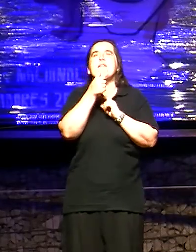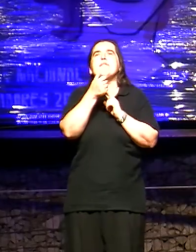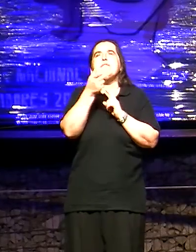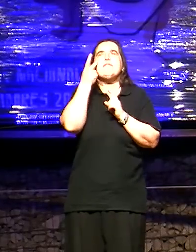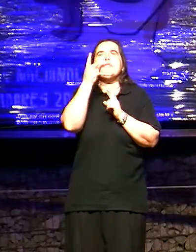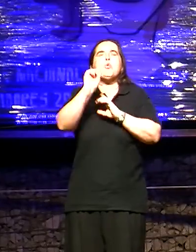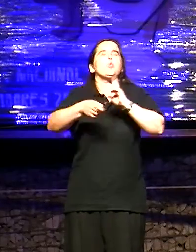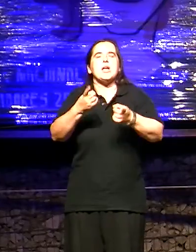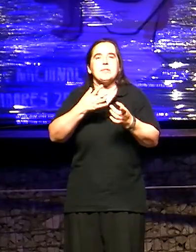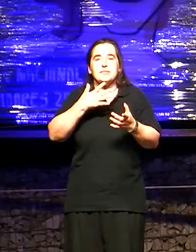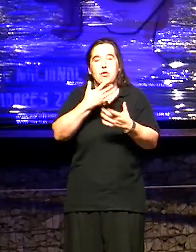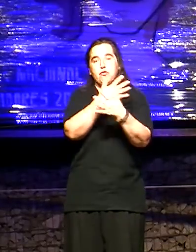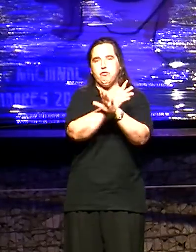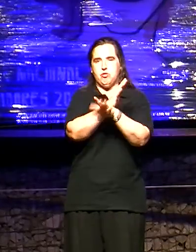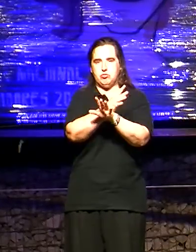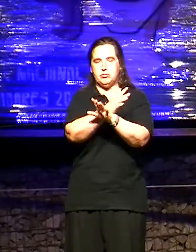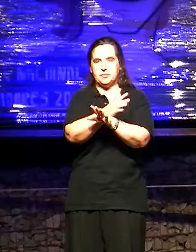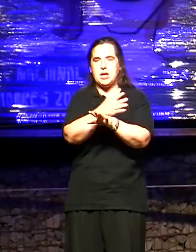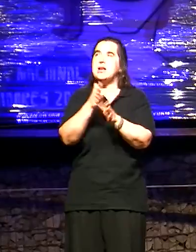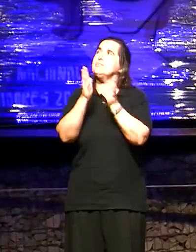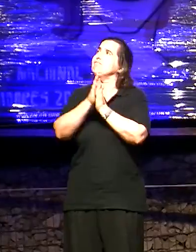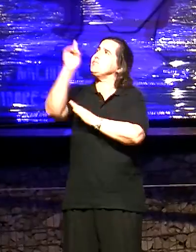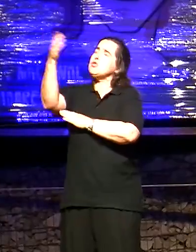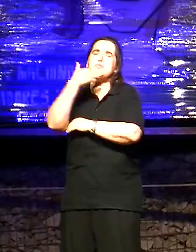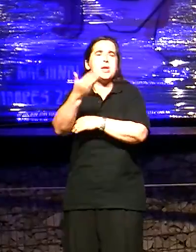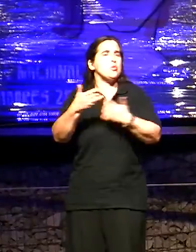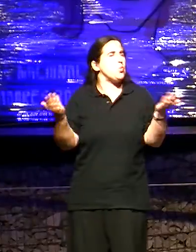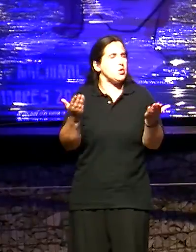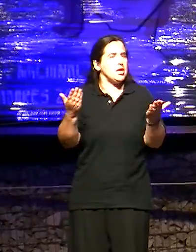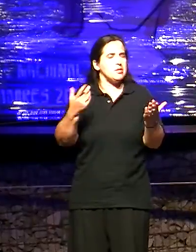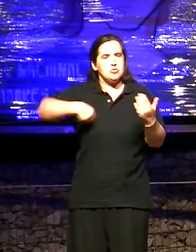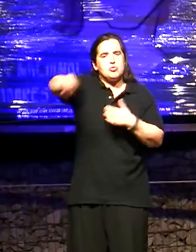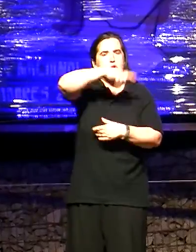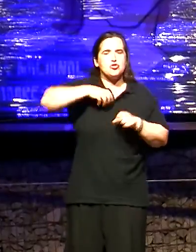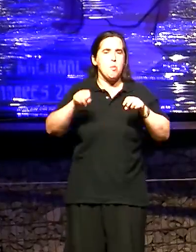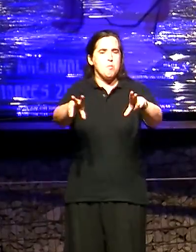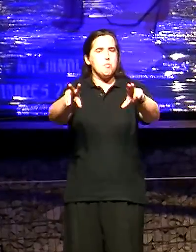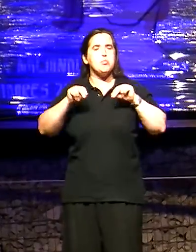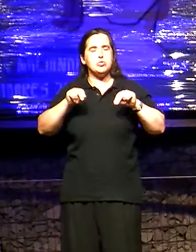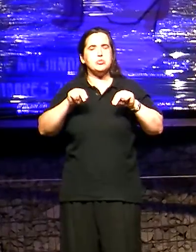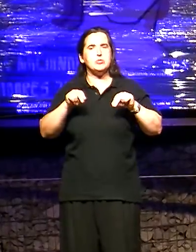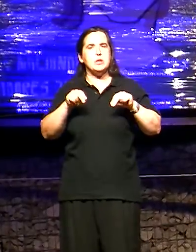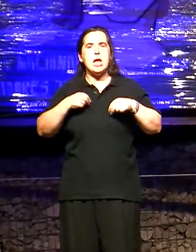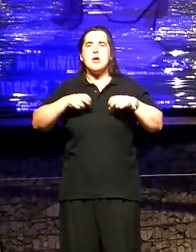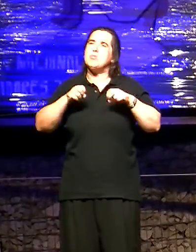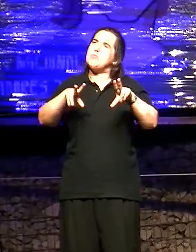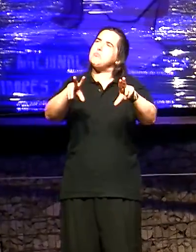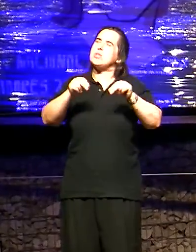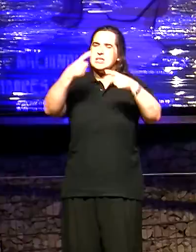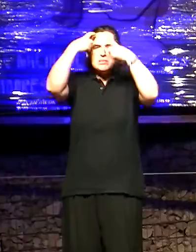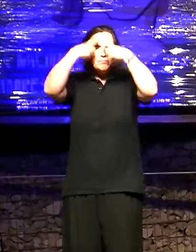Aqueles do está a pedir é que possamos ser puros apresentamos o nosso corpo impureza holística Total